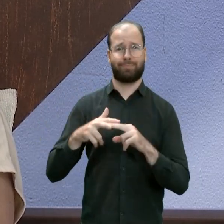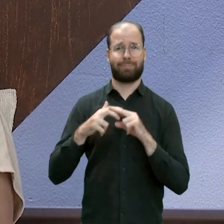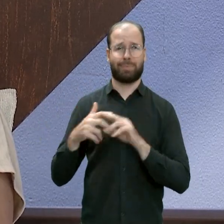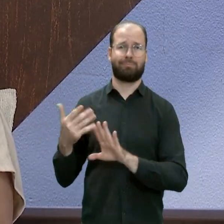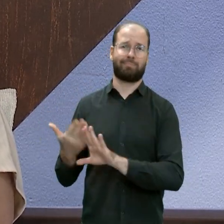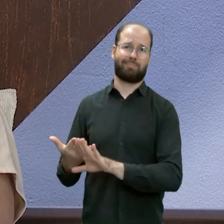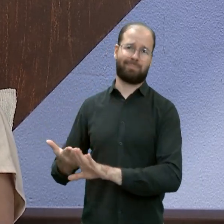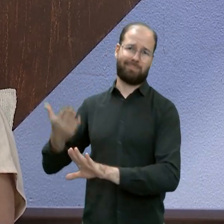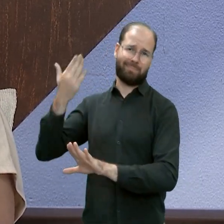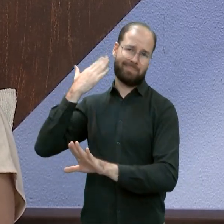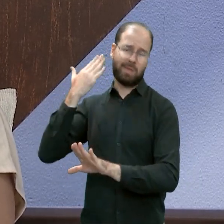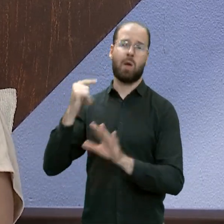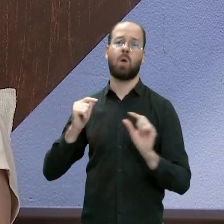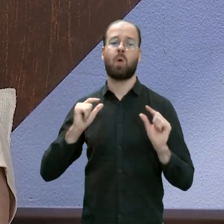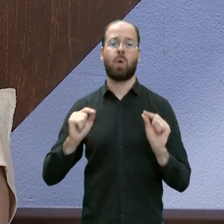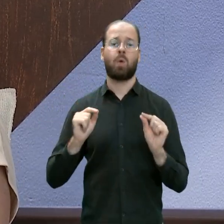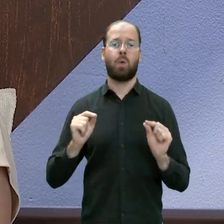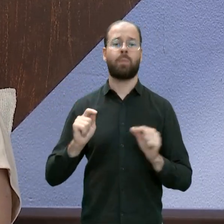do